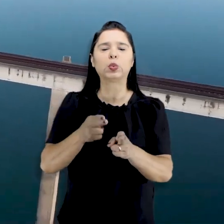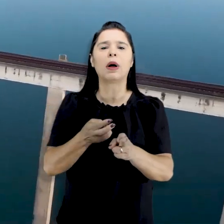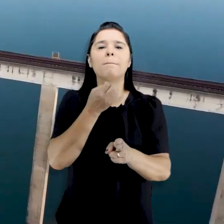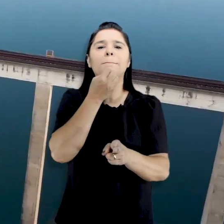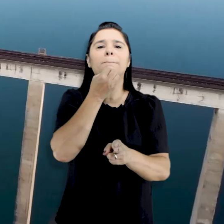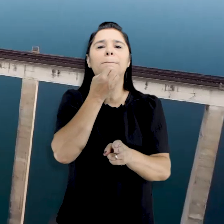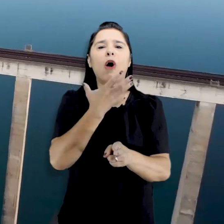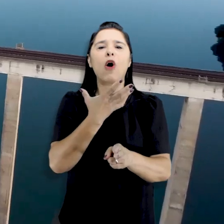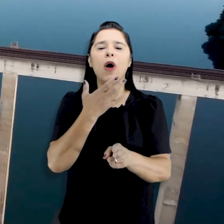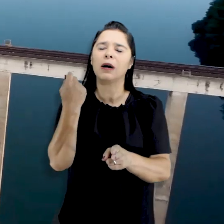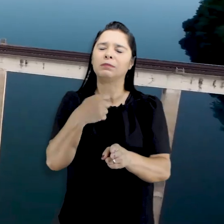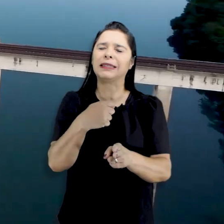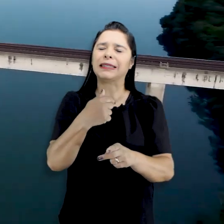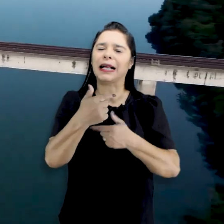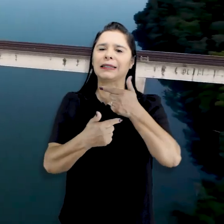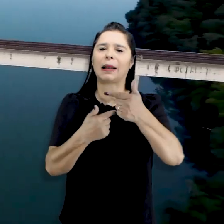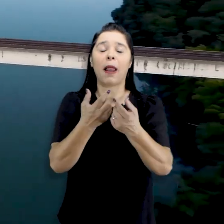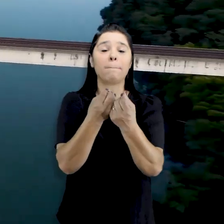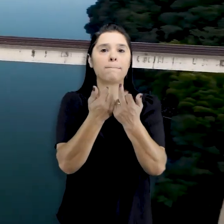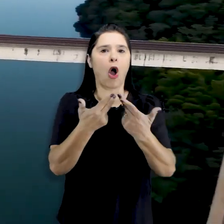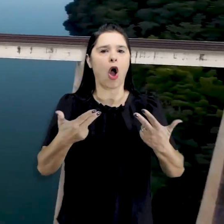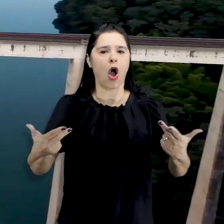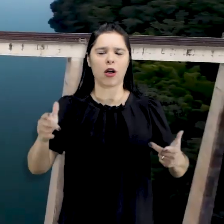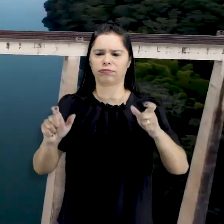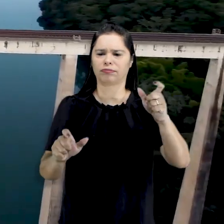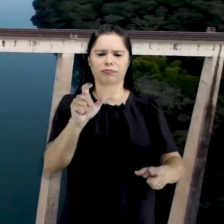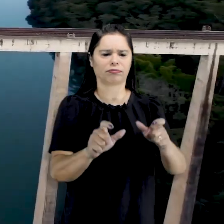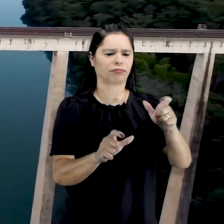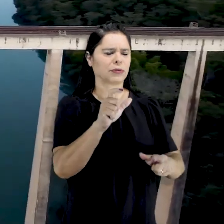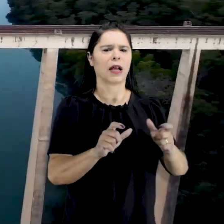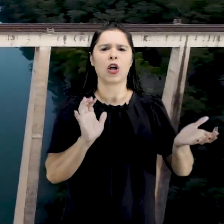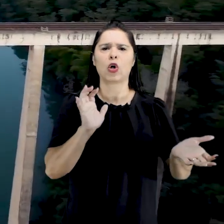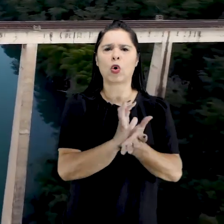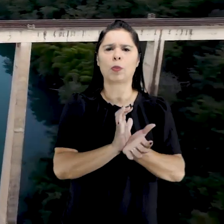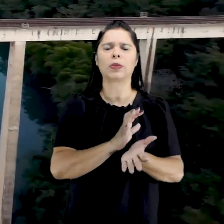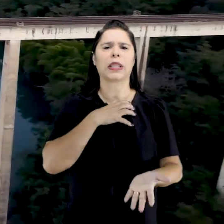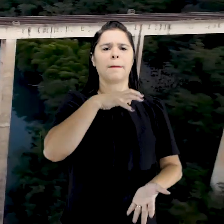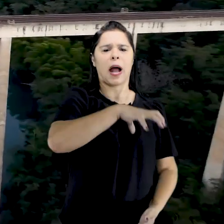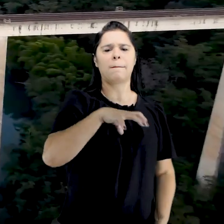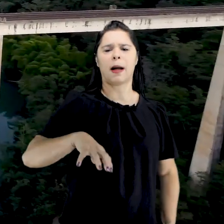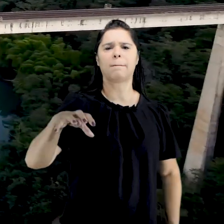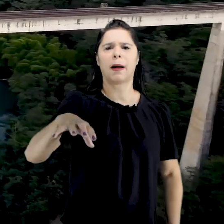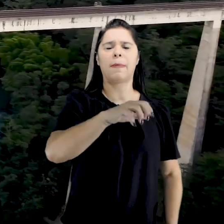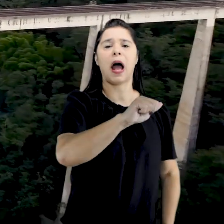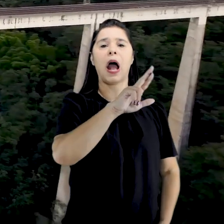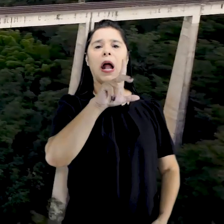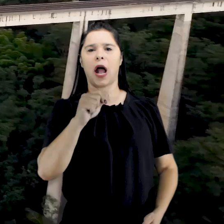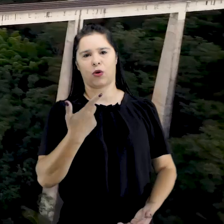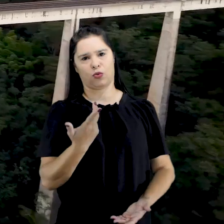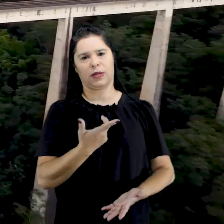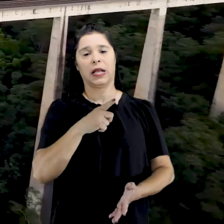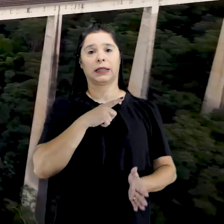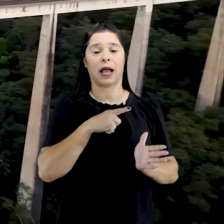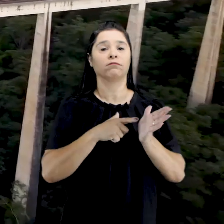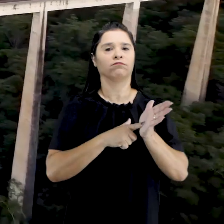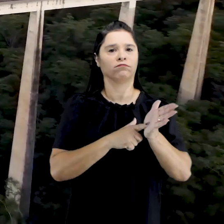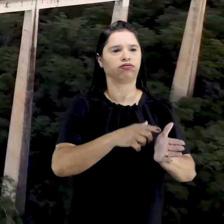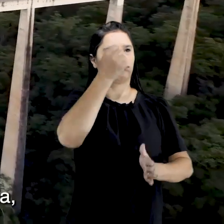bem, era necessário o trabalho de muitas pessoas, divididas em vários cargos. Seja na condução dos vagões,